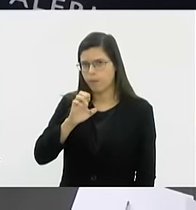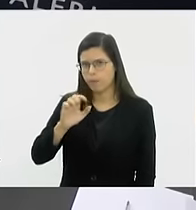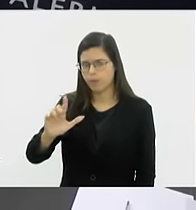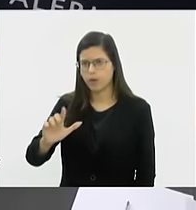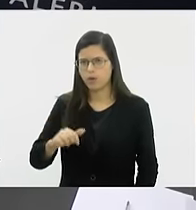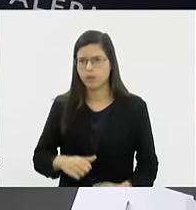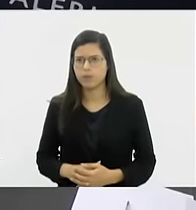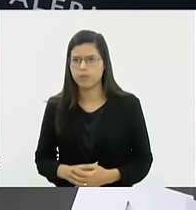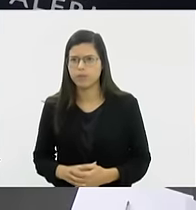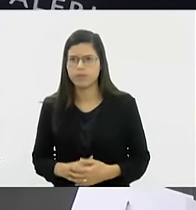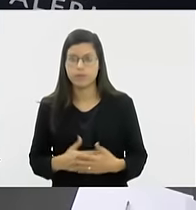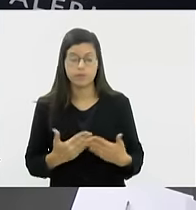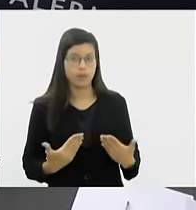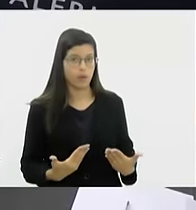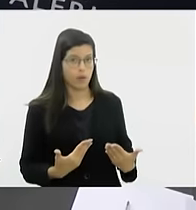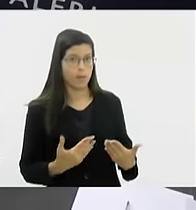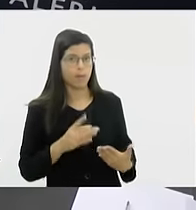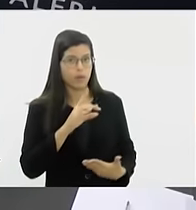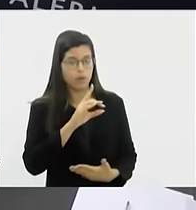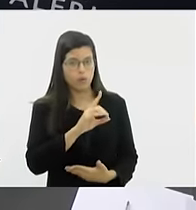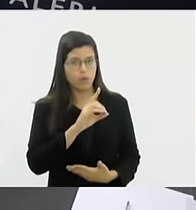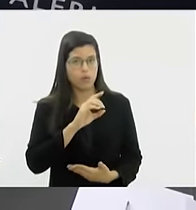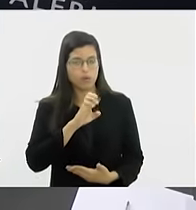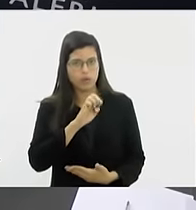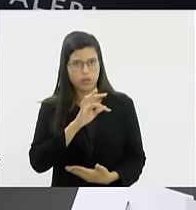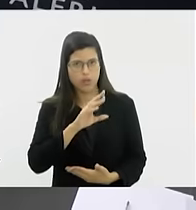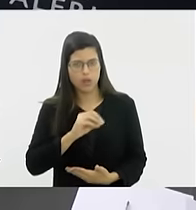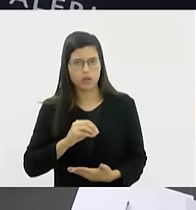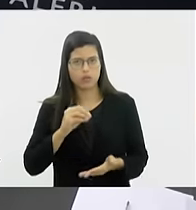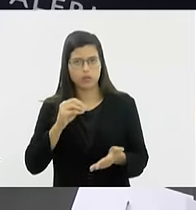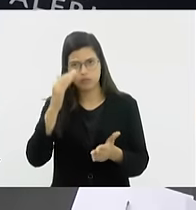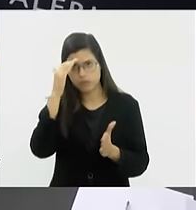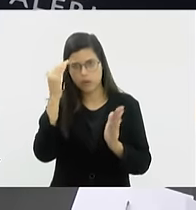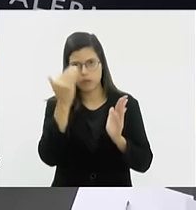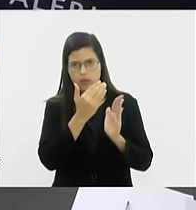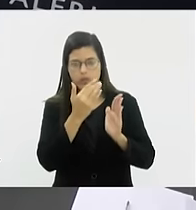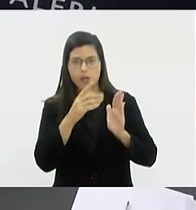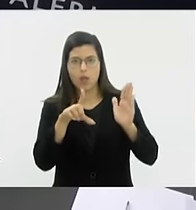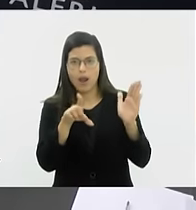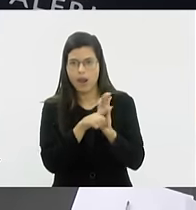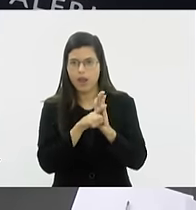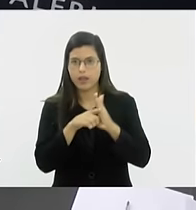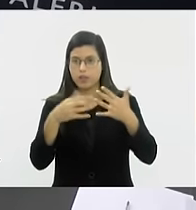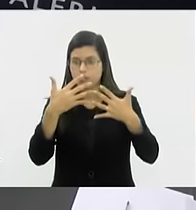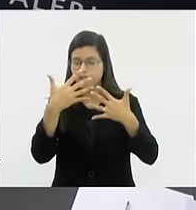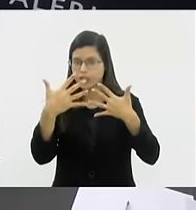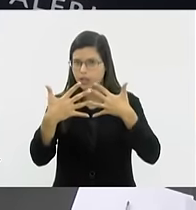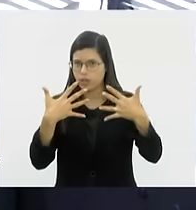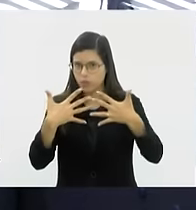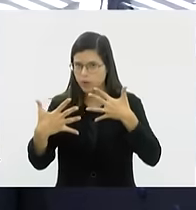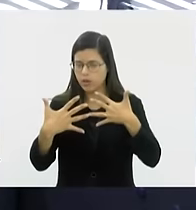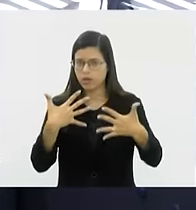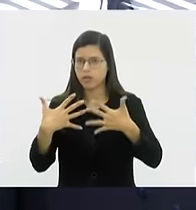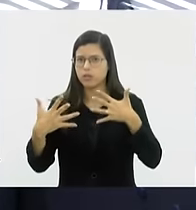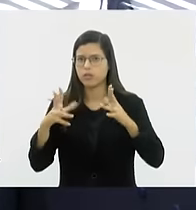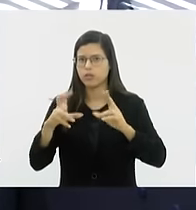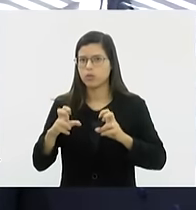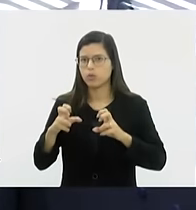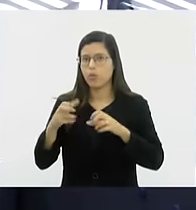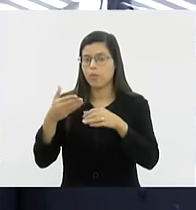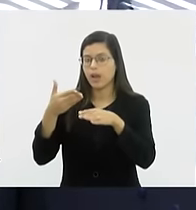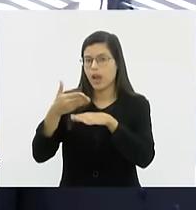Deto. O Deto está cumprindo o que determina a lei de transparência que dispõe sobre o direito de acesso à